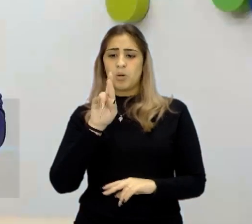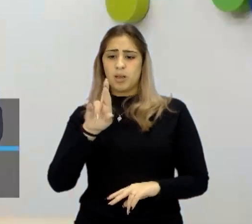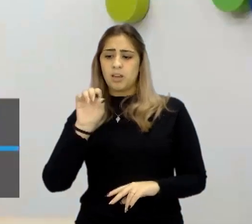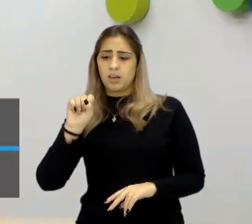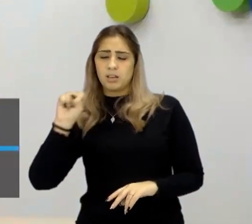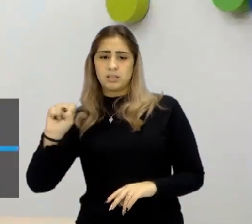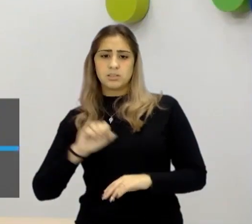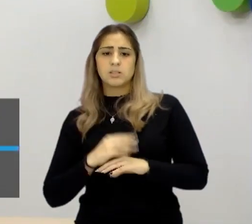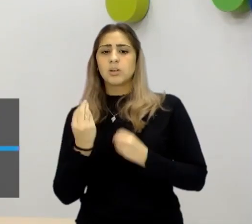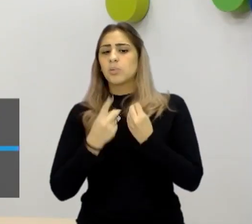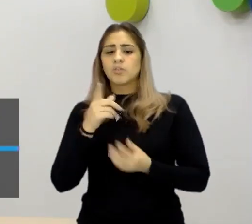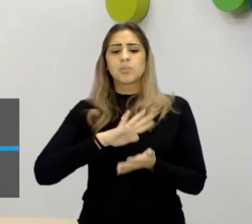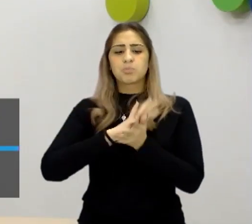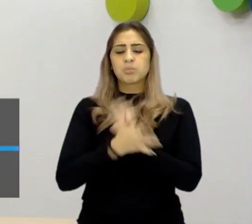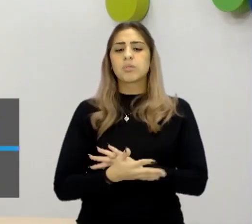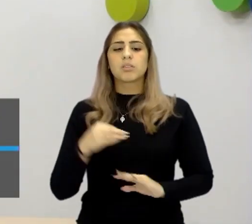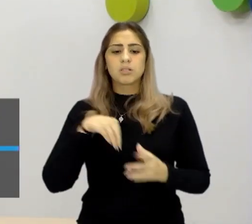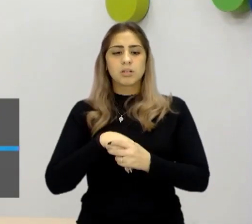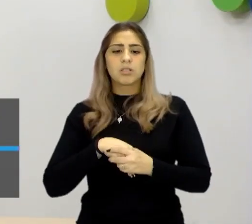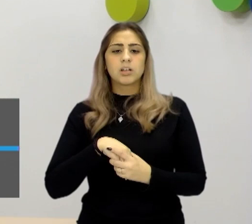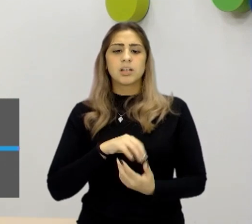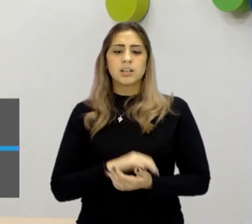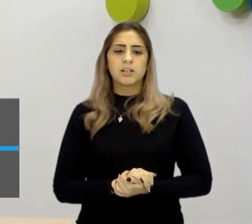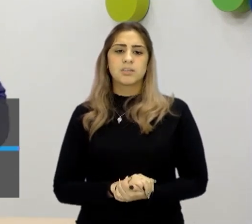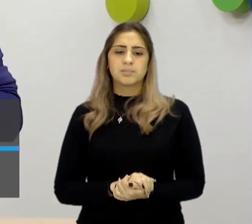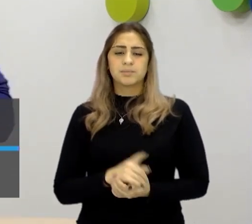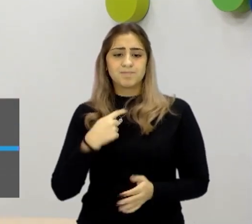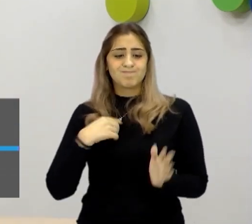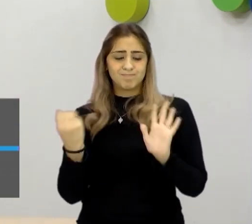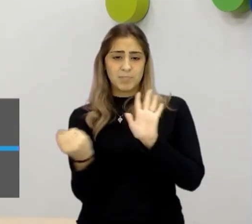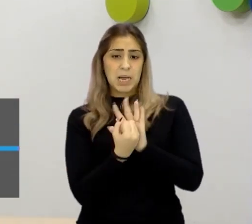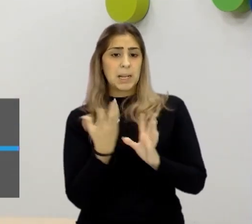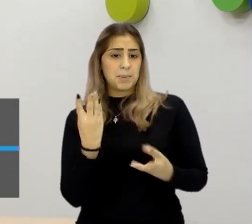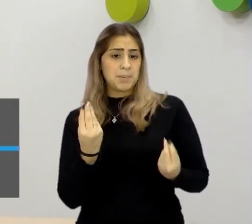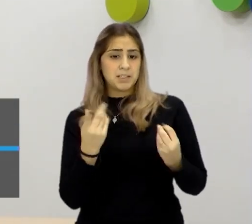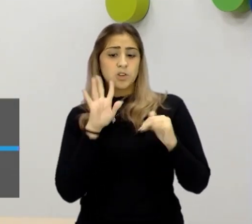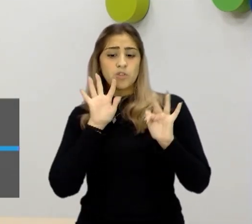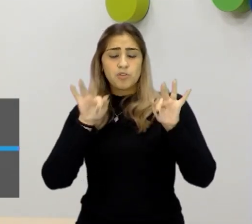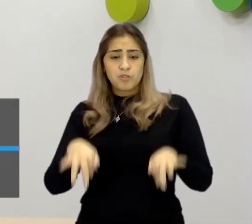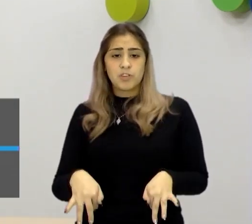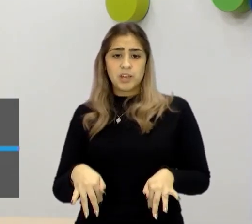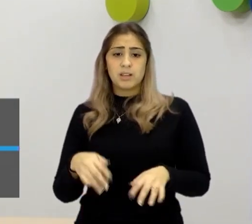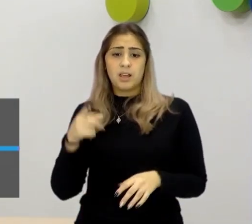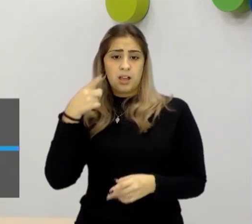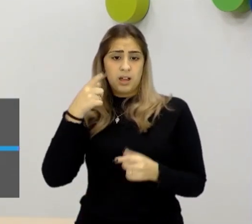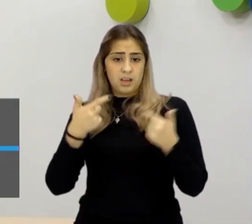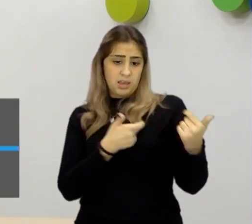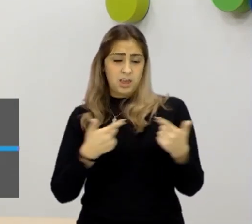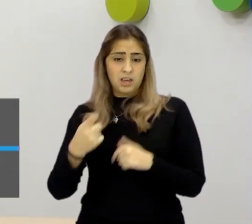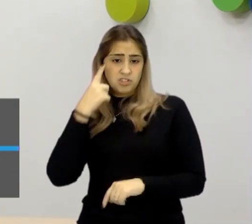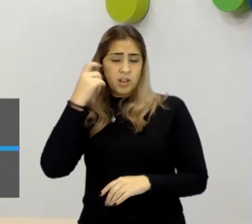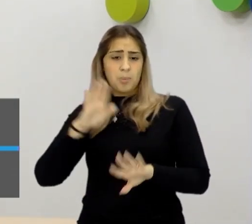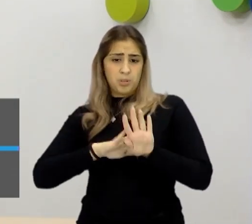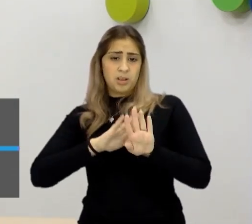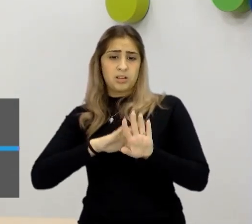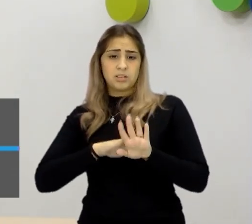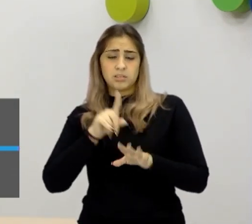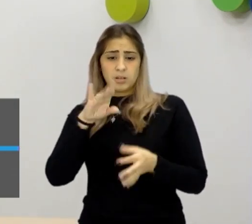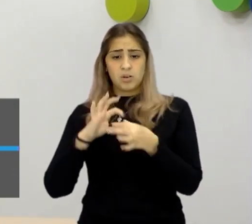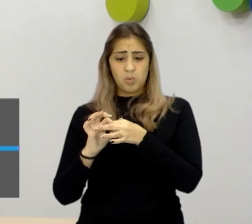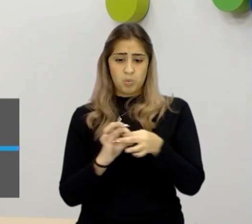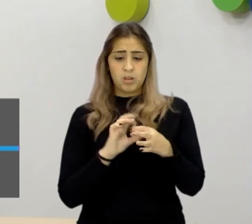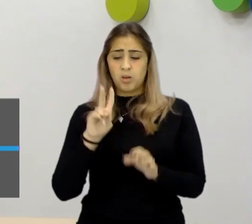como que foi esse desmantelamento da União Soviética, né, que marca também o fim da Guerra Fria. Então, assim, a União Soviética, desde o